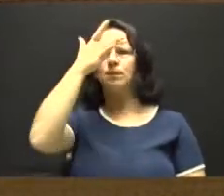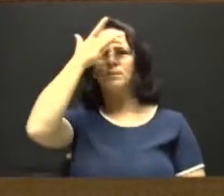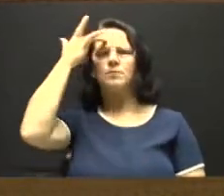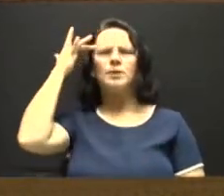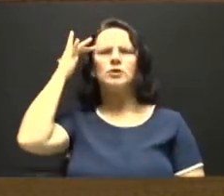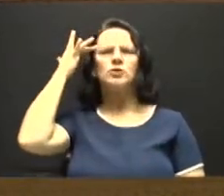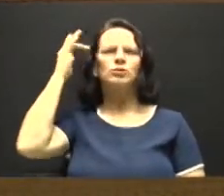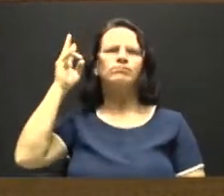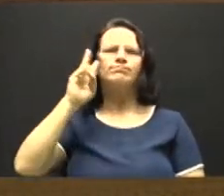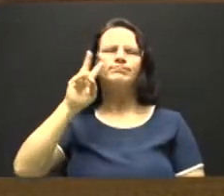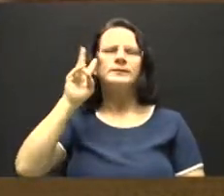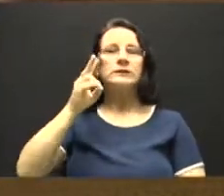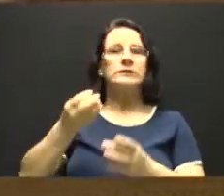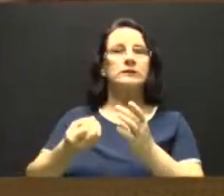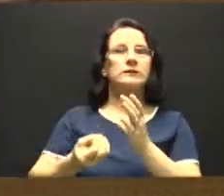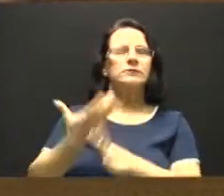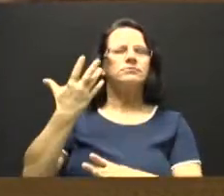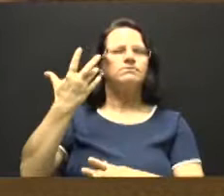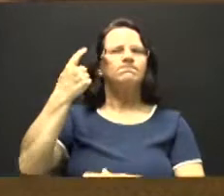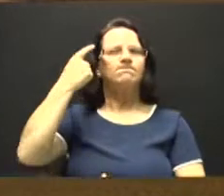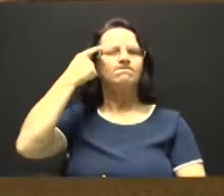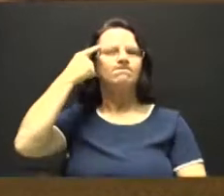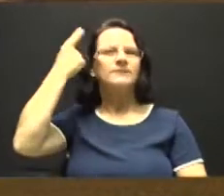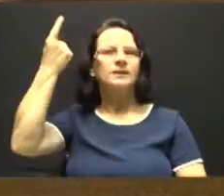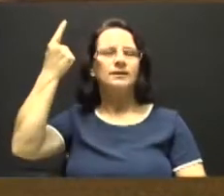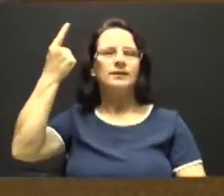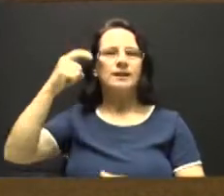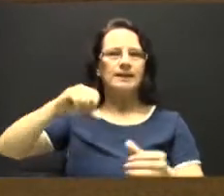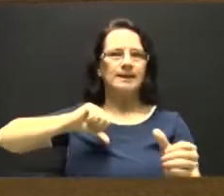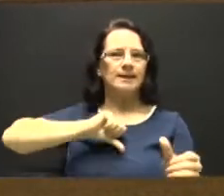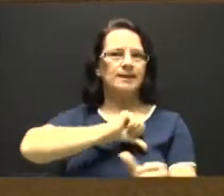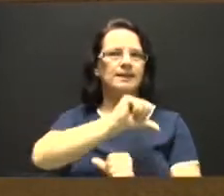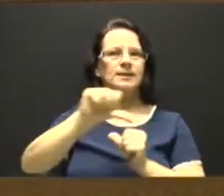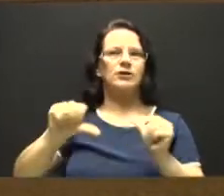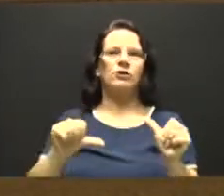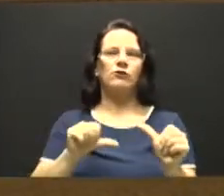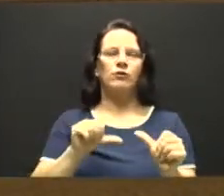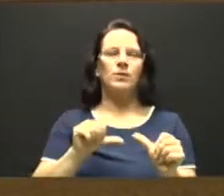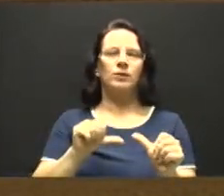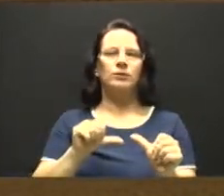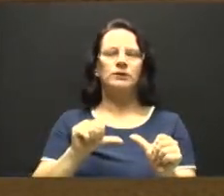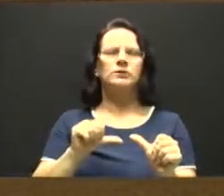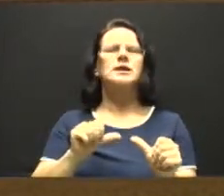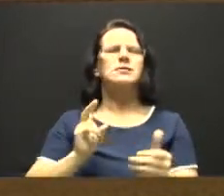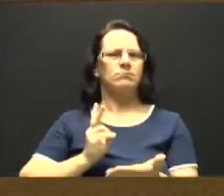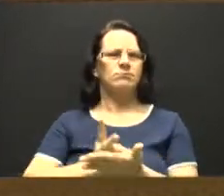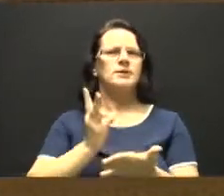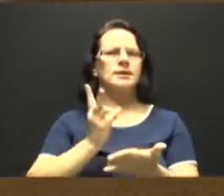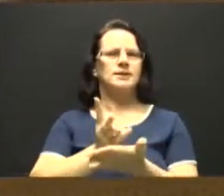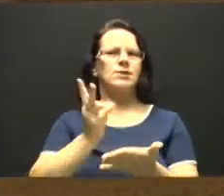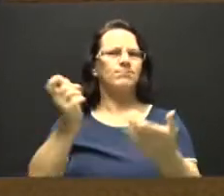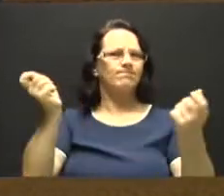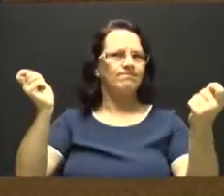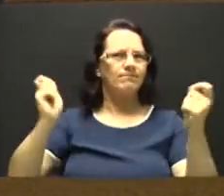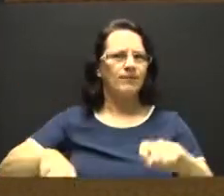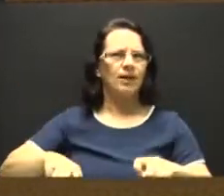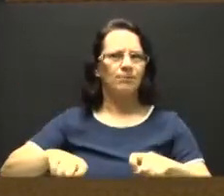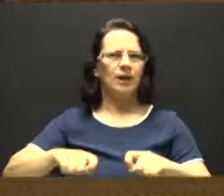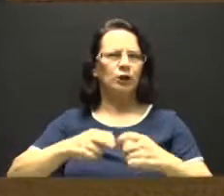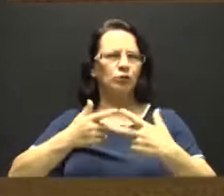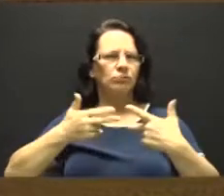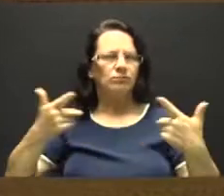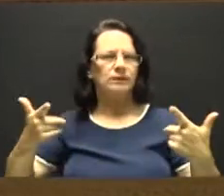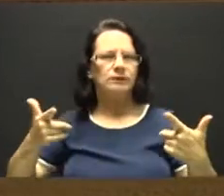histórico criativo transformador inovador capaz de grandes